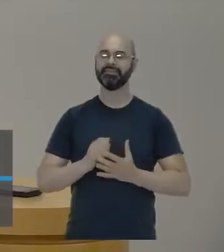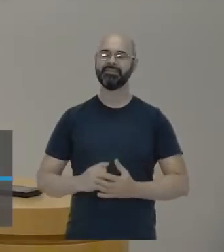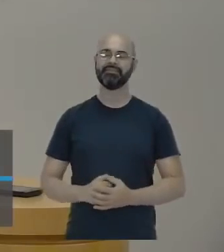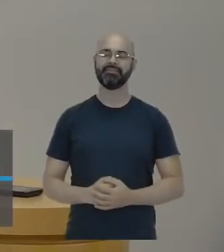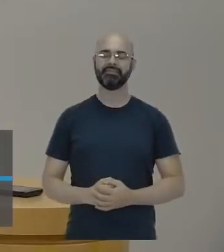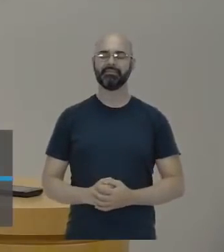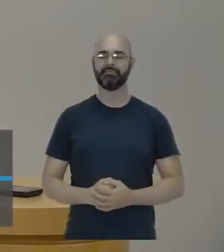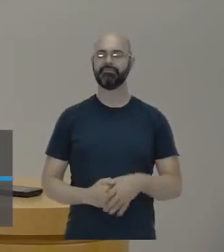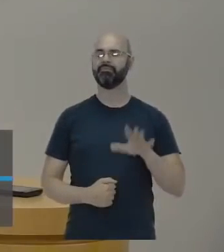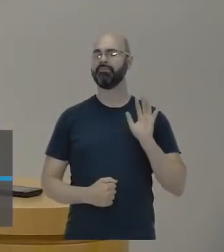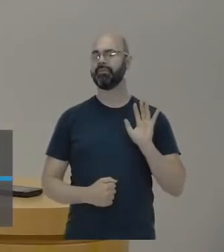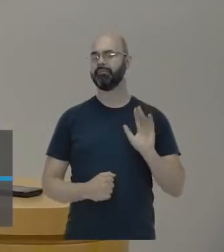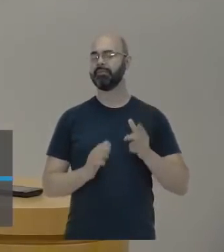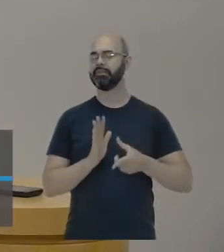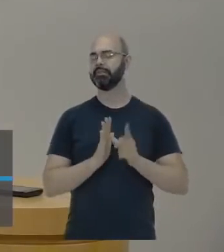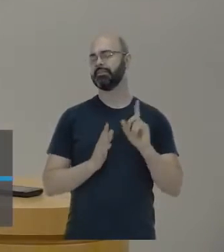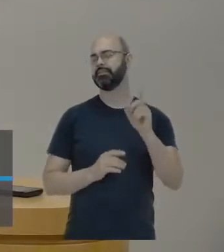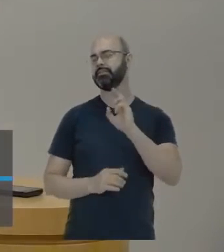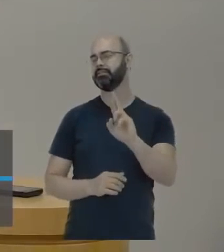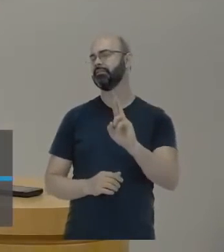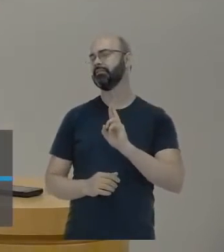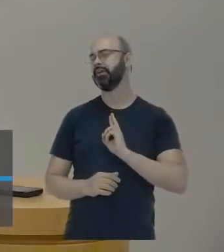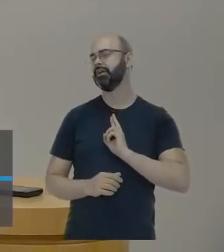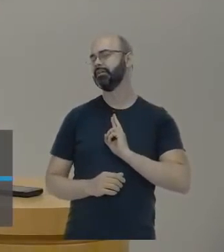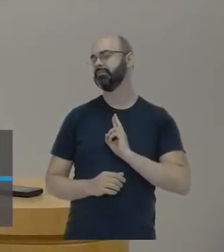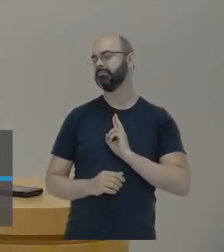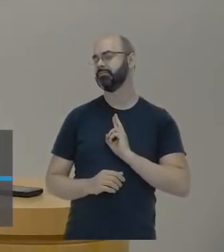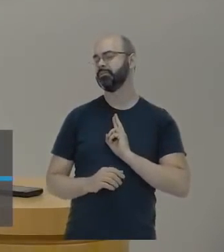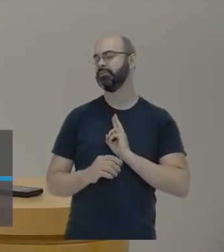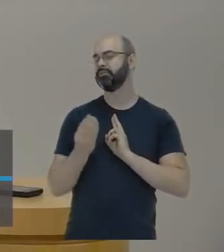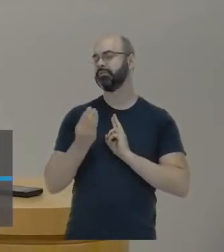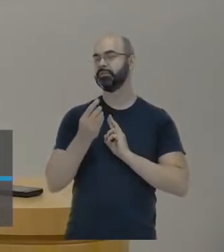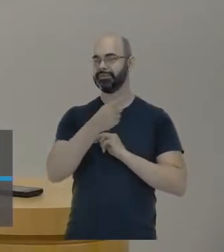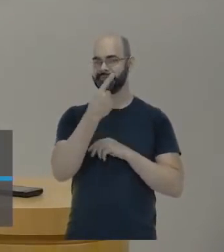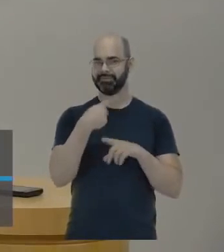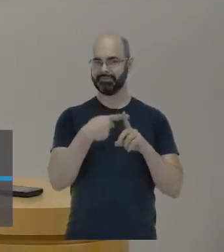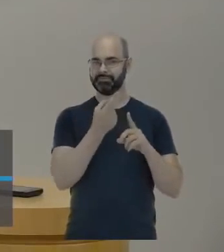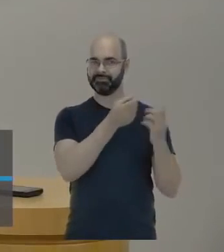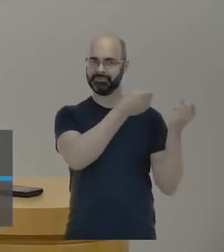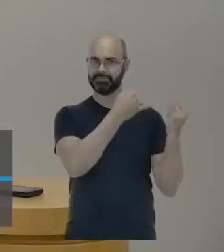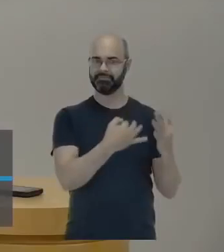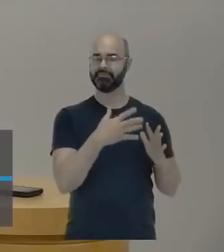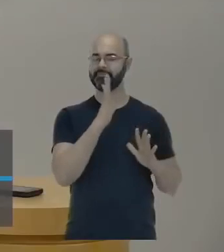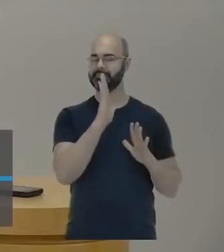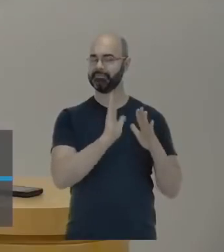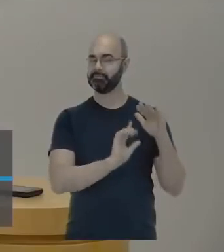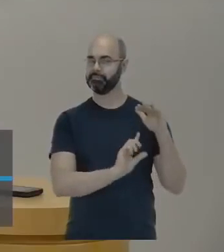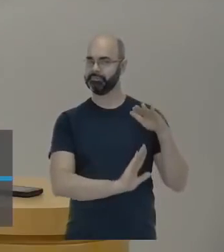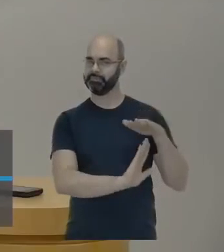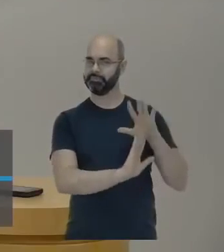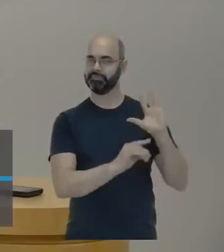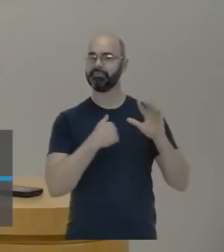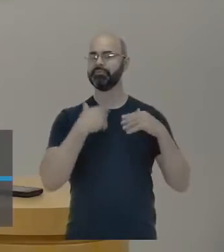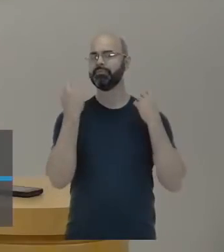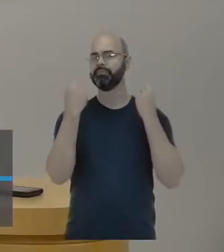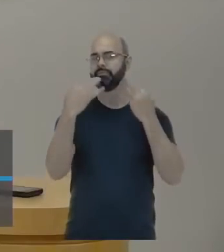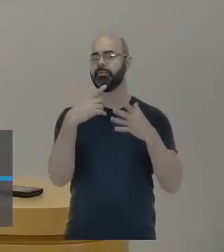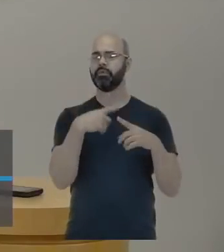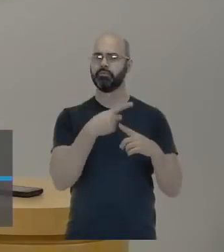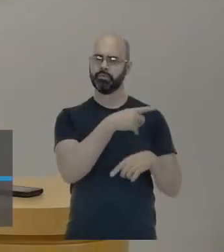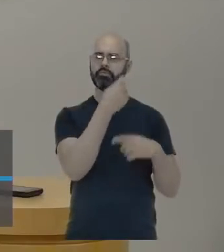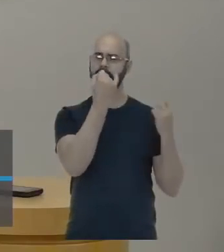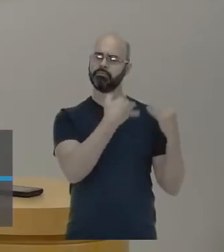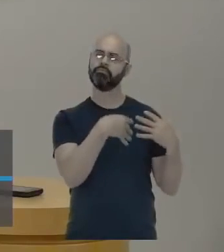você responda outra coisa para mim. Antes da gente explicar isso aí que ele acabou de falar, eu quero saber então, já ele falou que tem uma relação